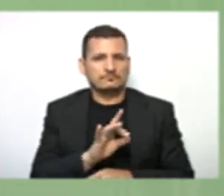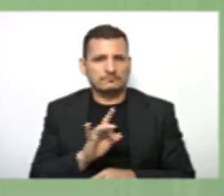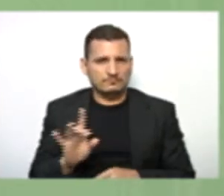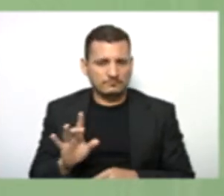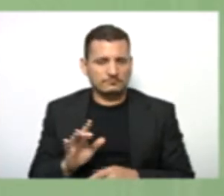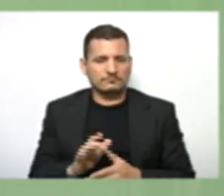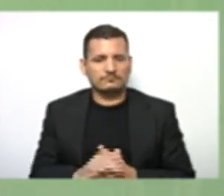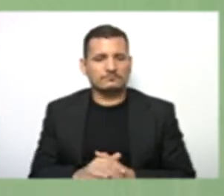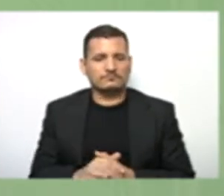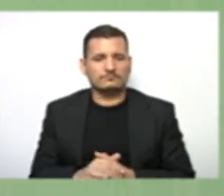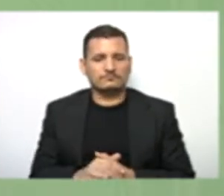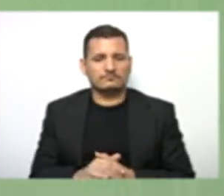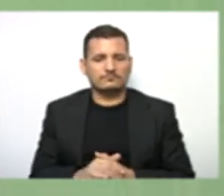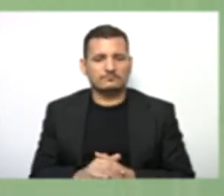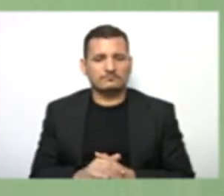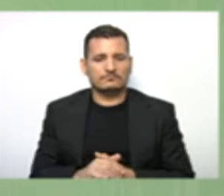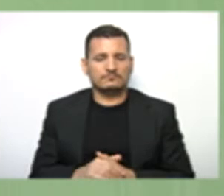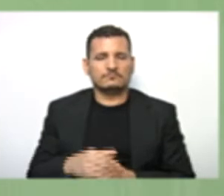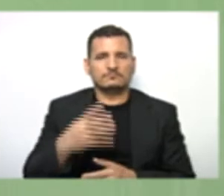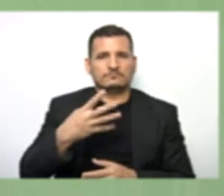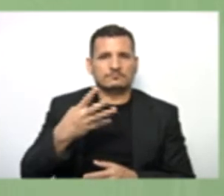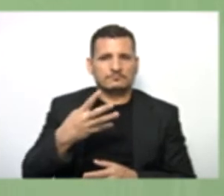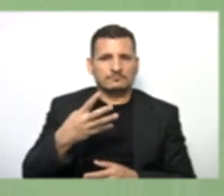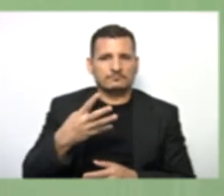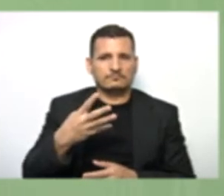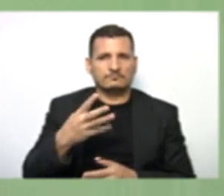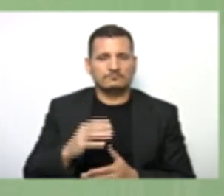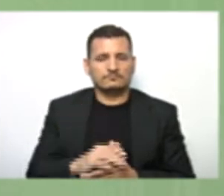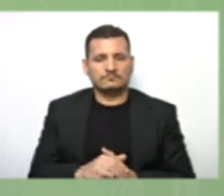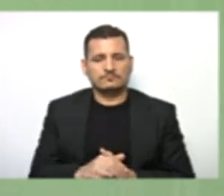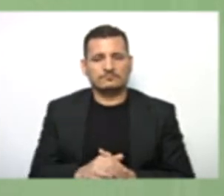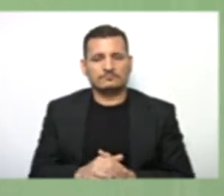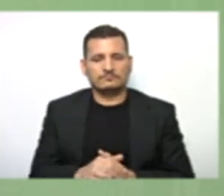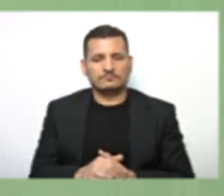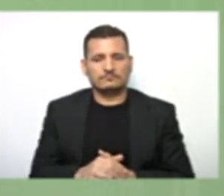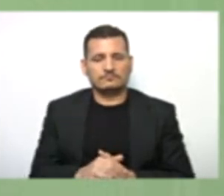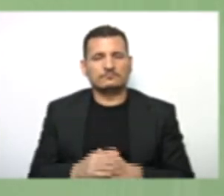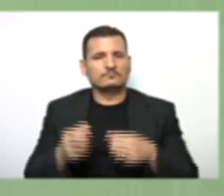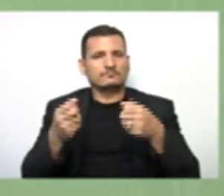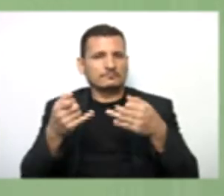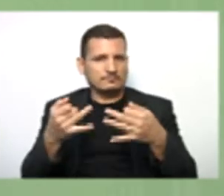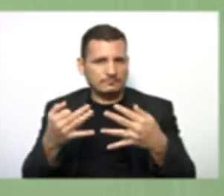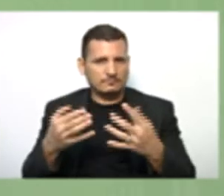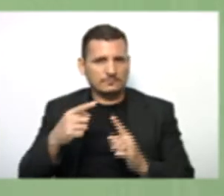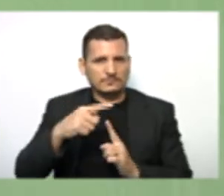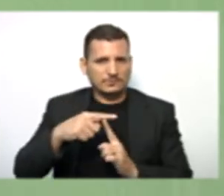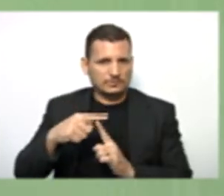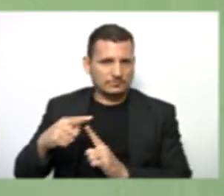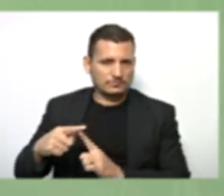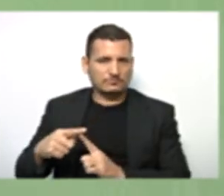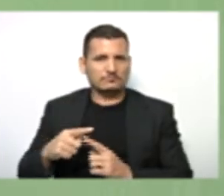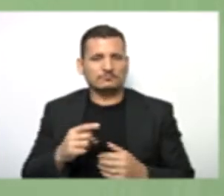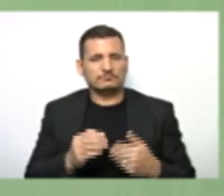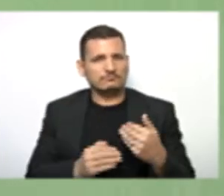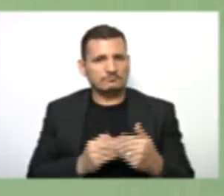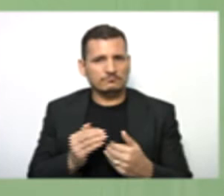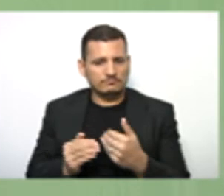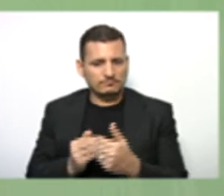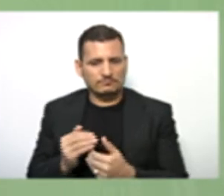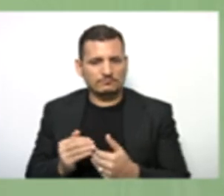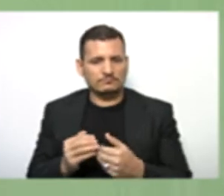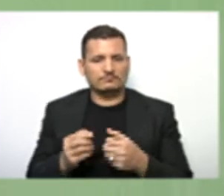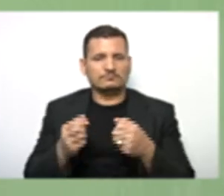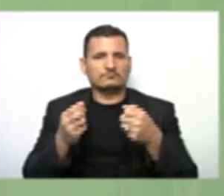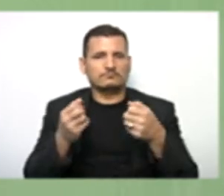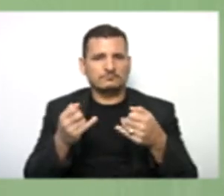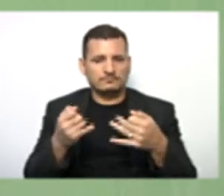daquelas etapas. Questão 4, explicar os tipos de processo. Lembrando, explicar, né?